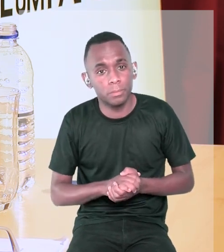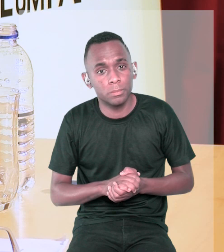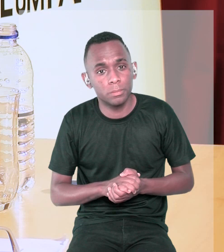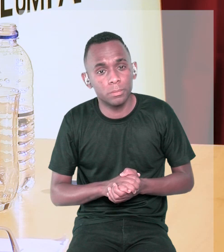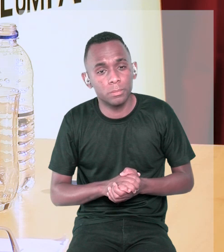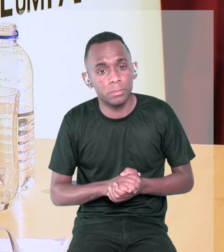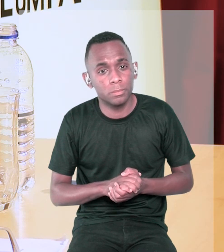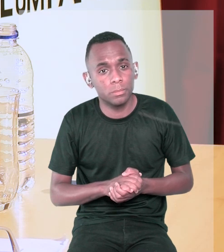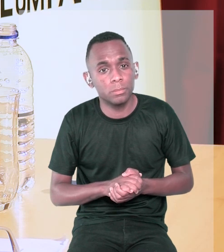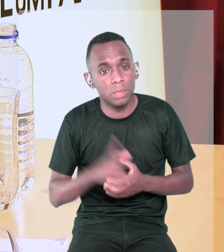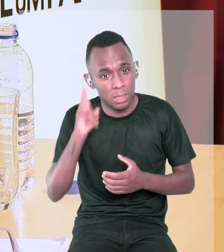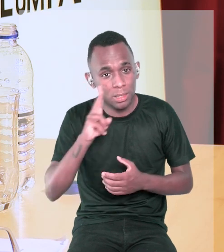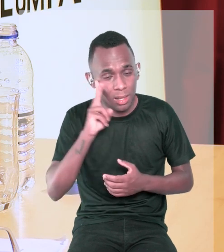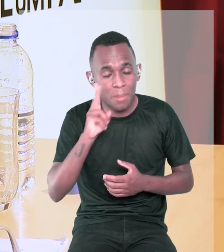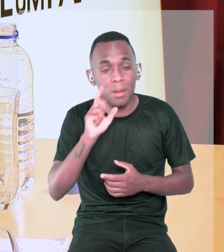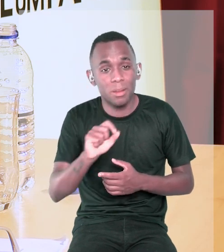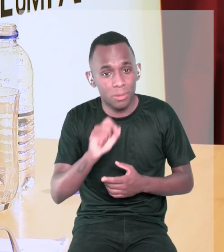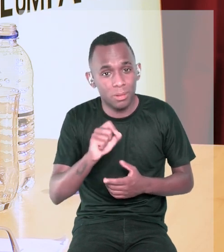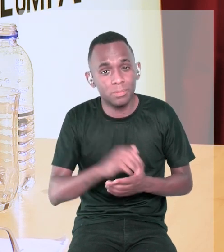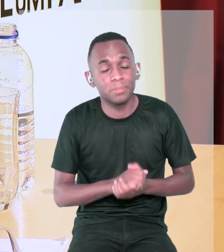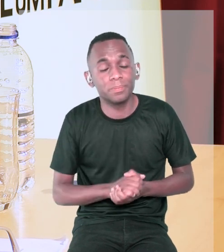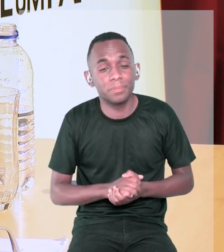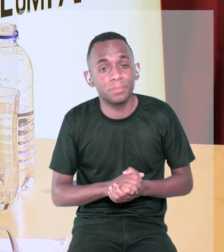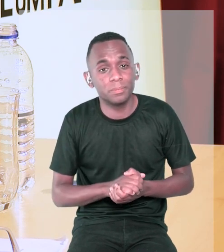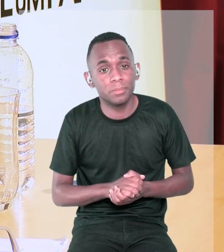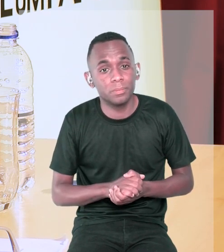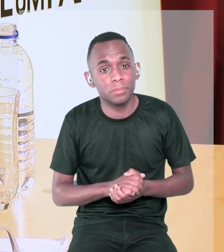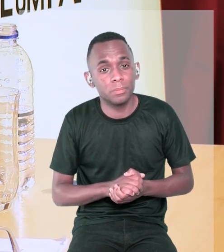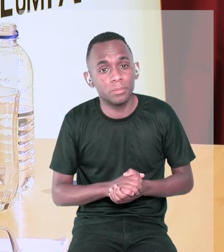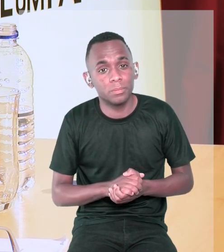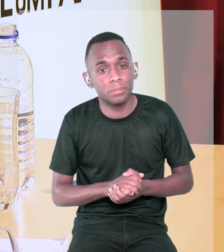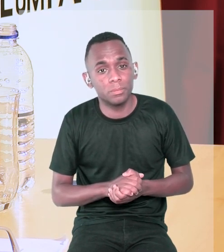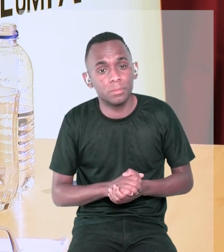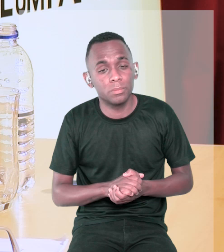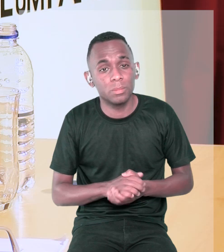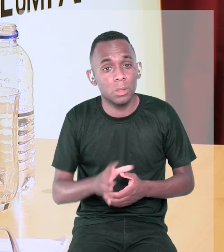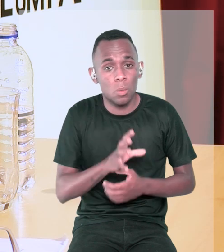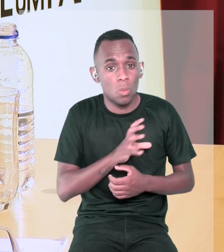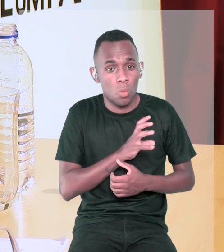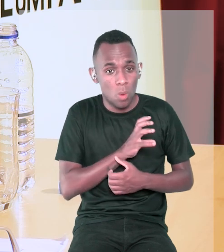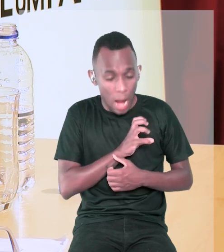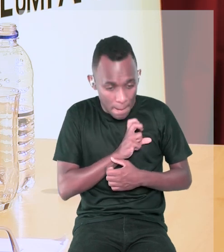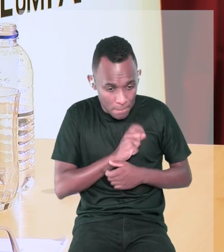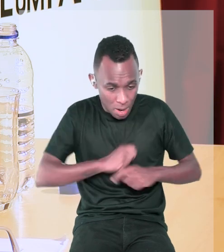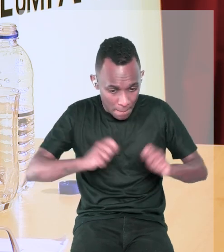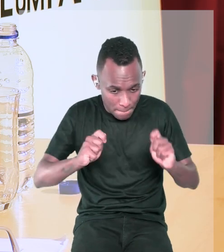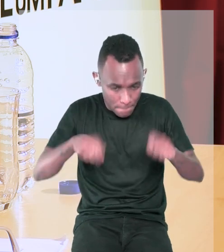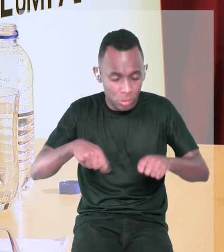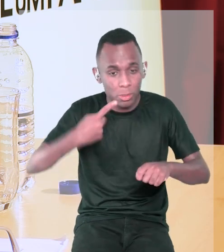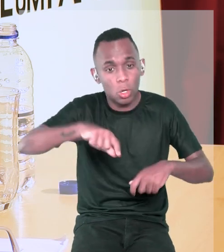Eu não diria exatamente que o amor é a capacidade que nós precisamos para enfrentar a mutação contemporânea. Acho que eu diria mais assim: o amor é